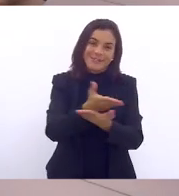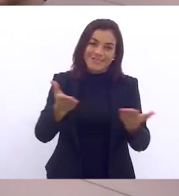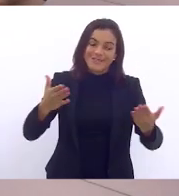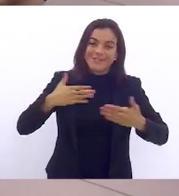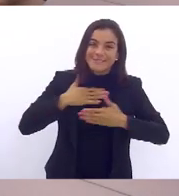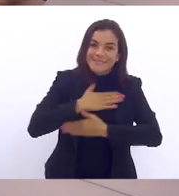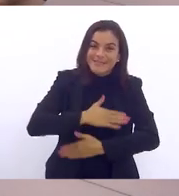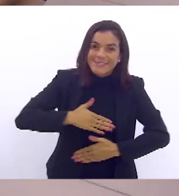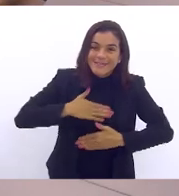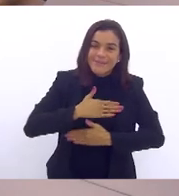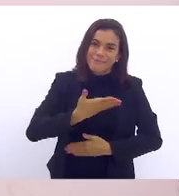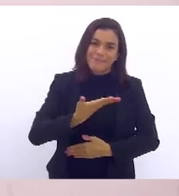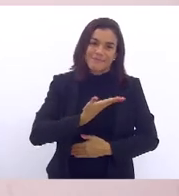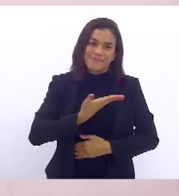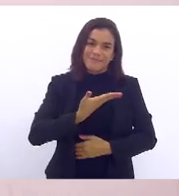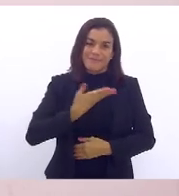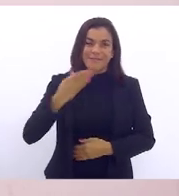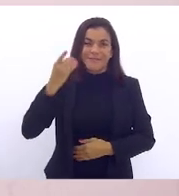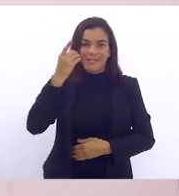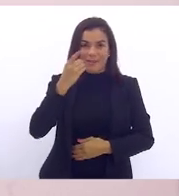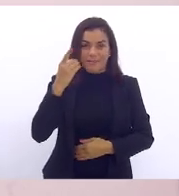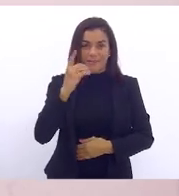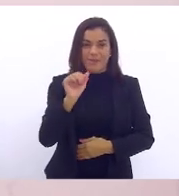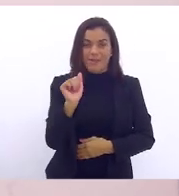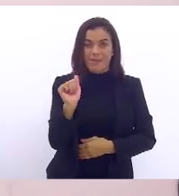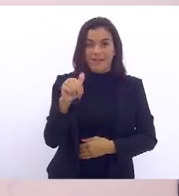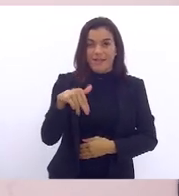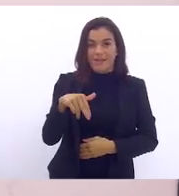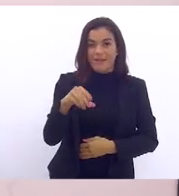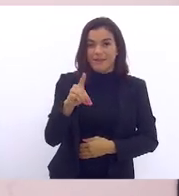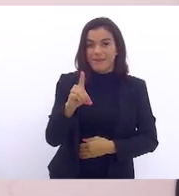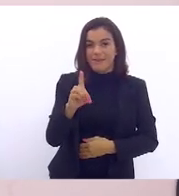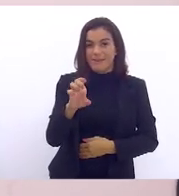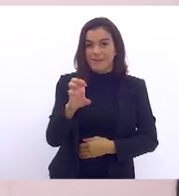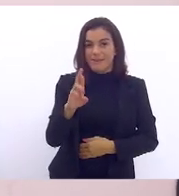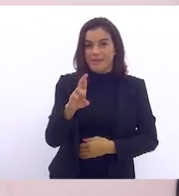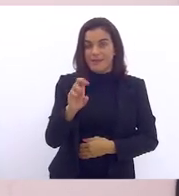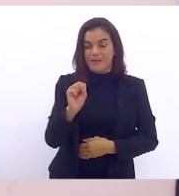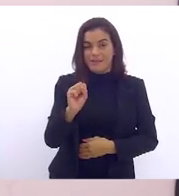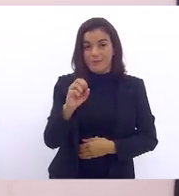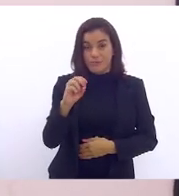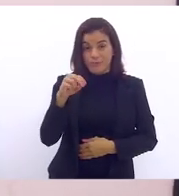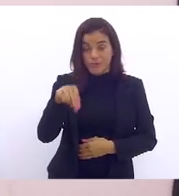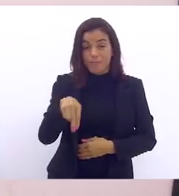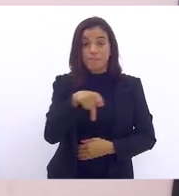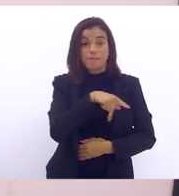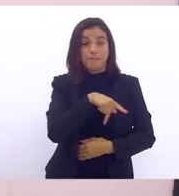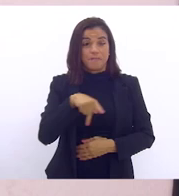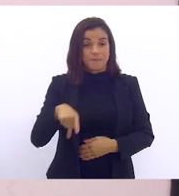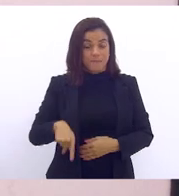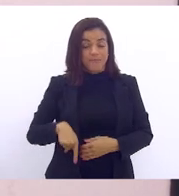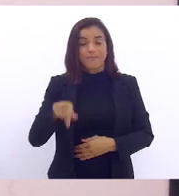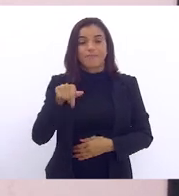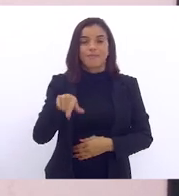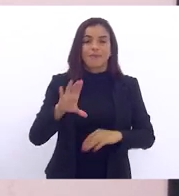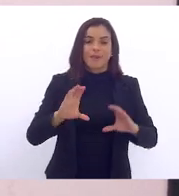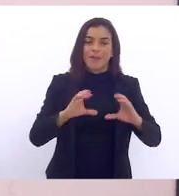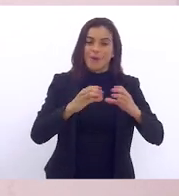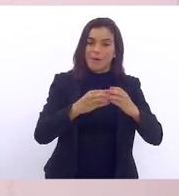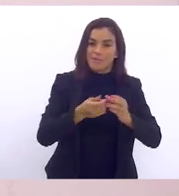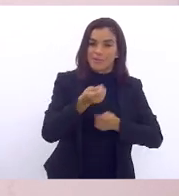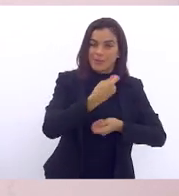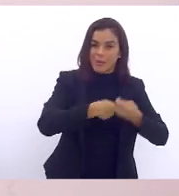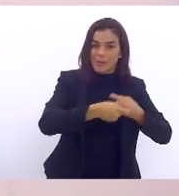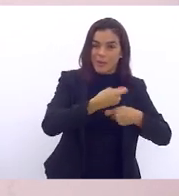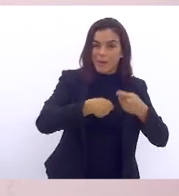aqui meu amigo deputado Anderson Moraes presidente da Comissão de Economia Indústria e Comércio